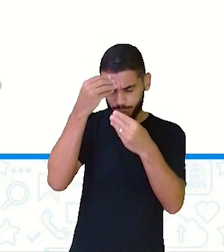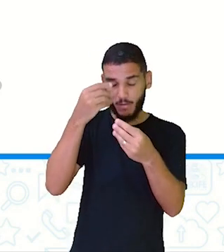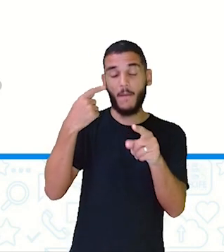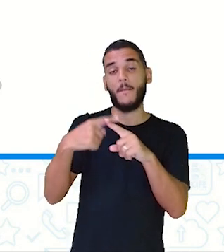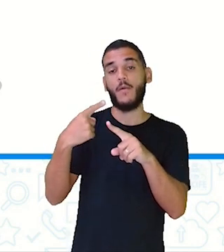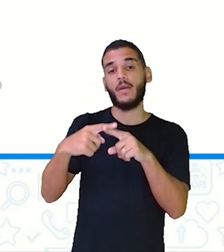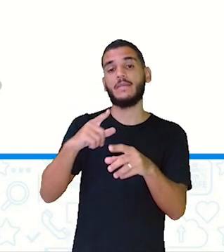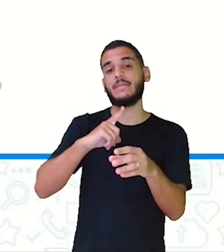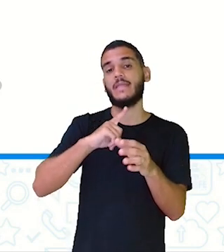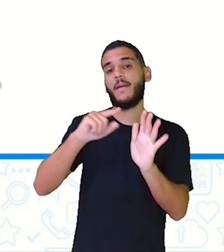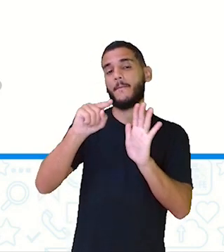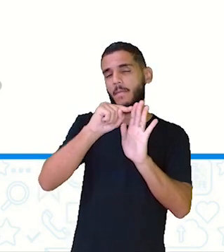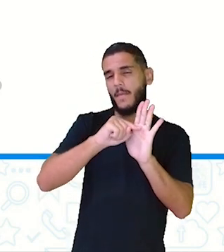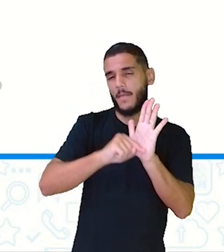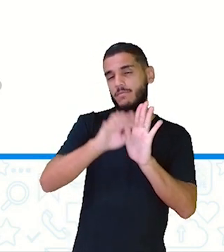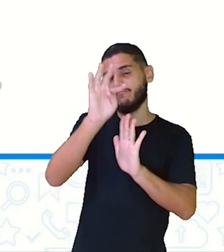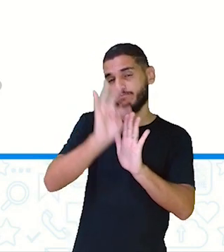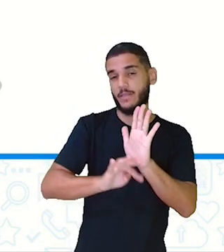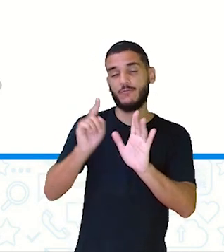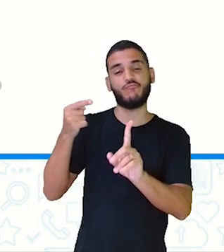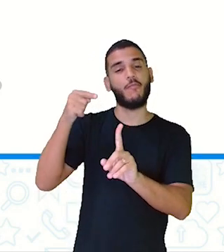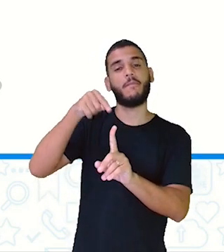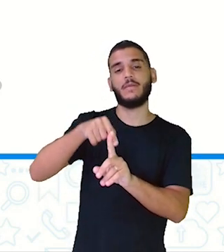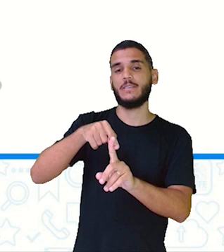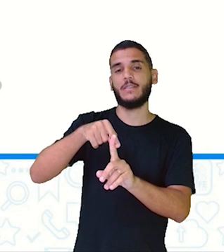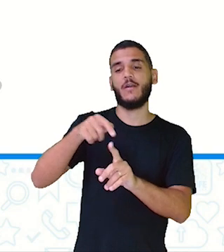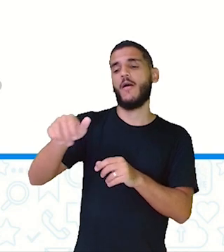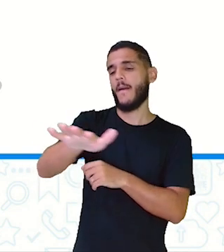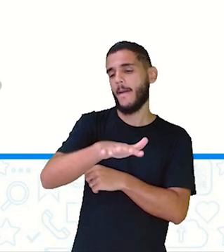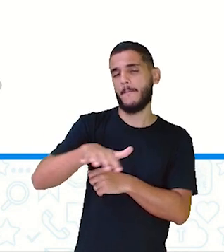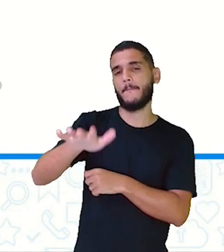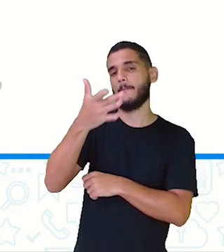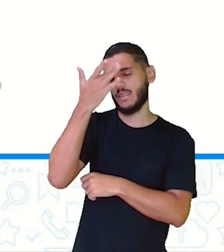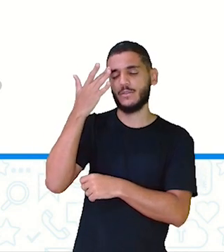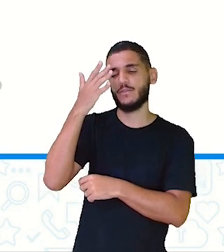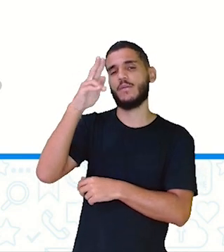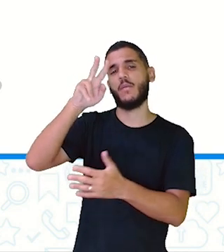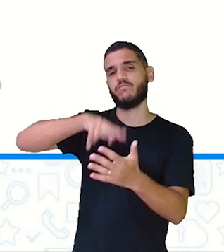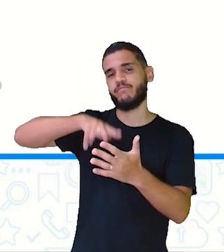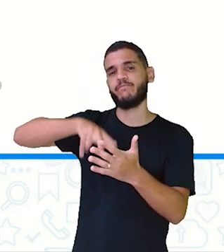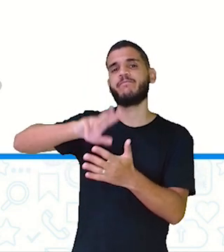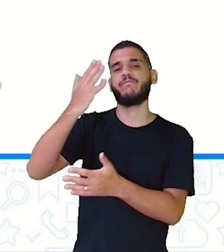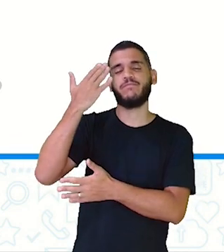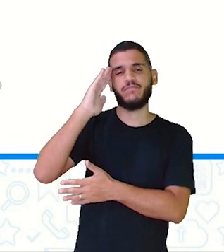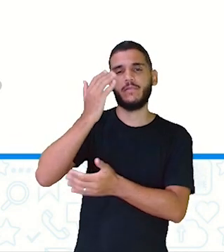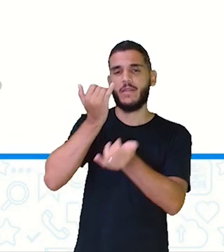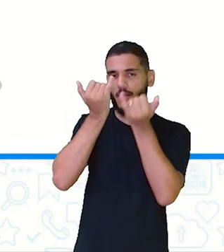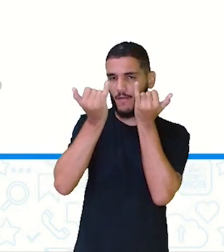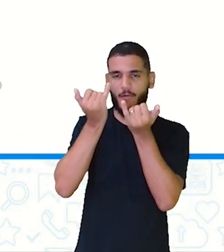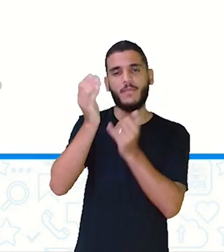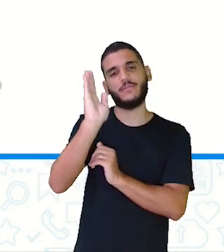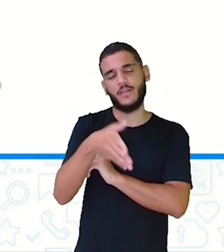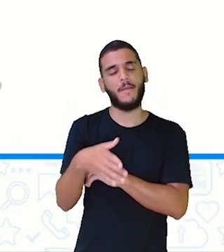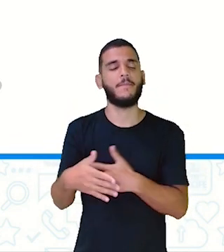seja coerente, que seja objetivo para aquela pessoa que vai ler, entenda as informações, pois